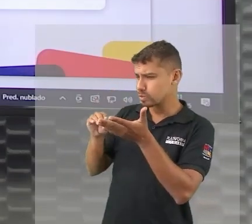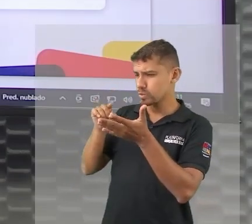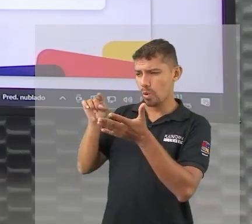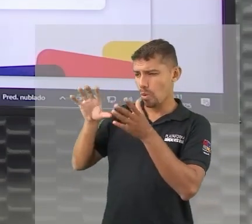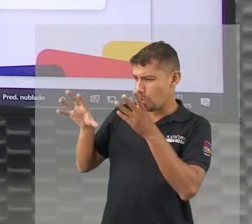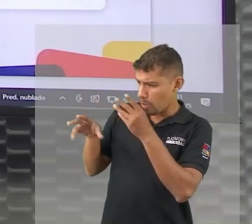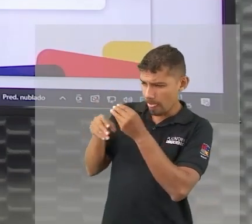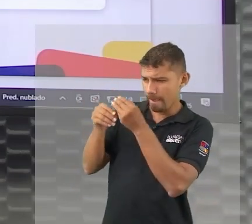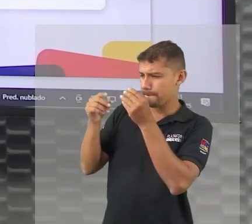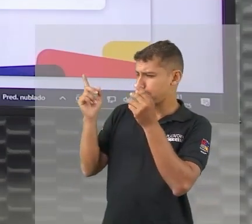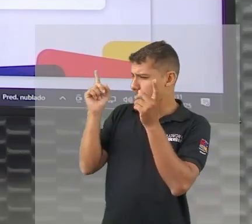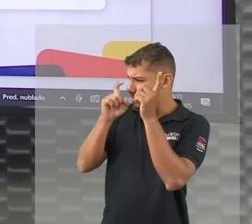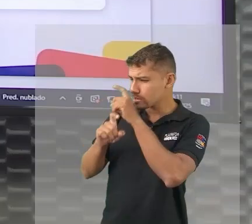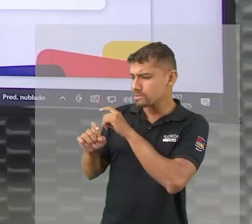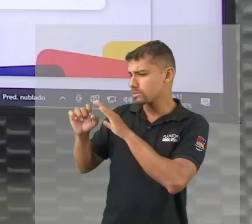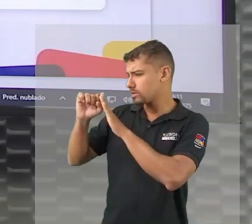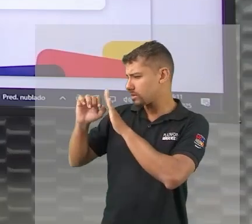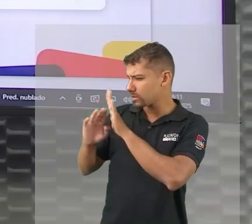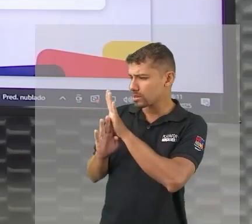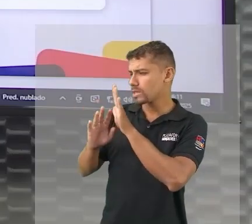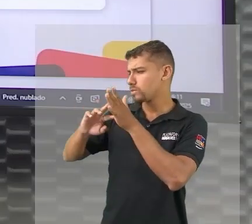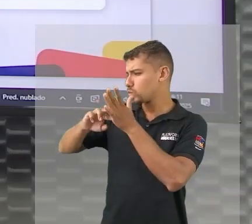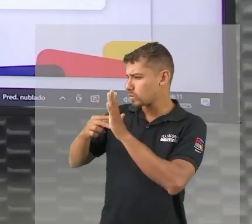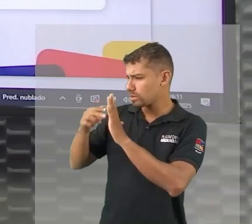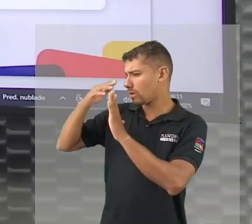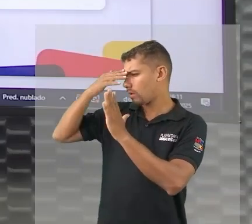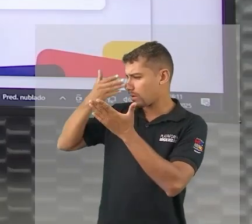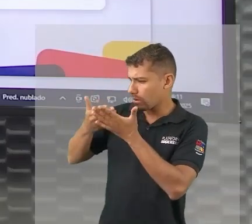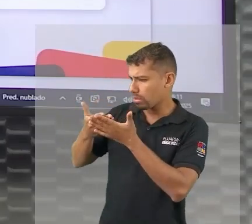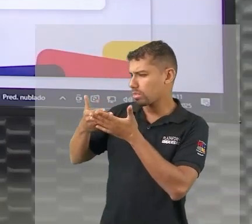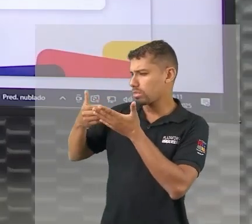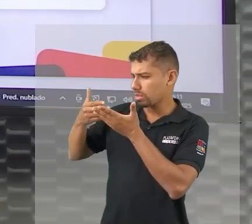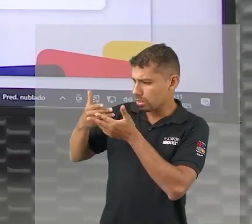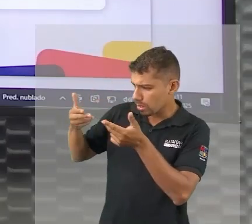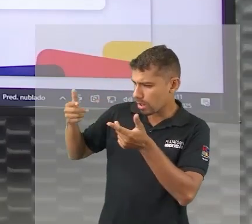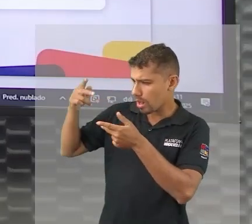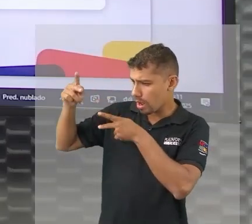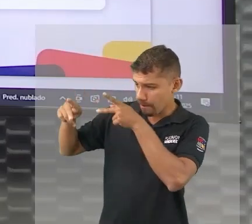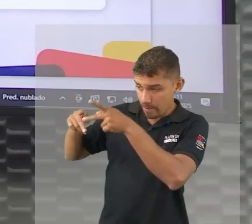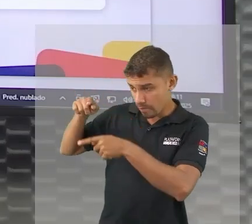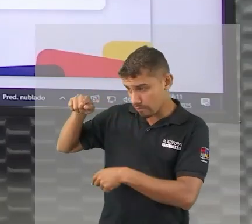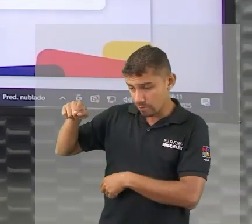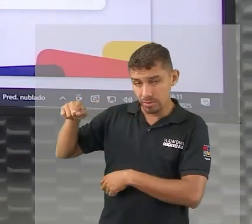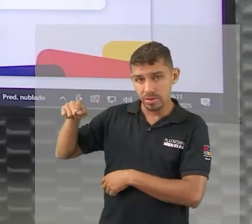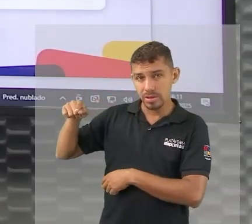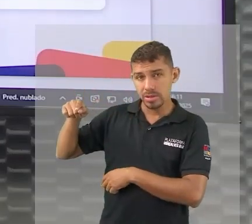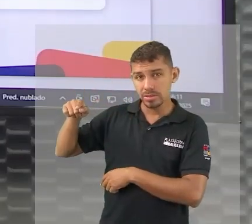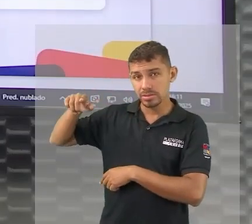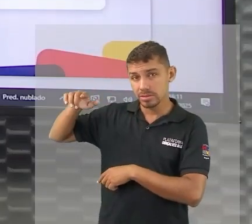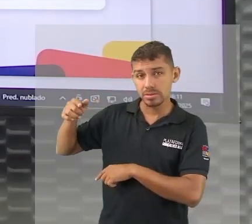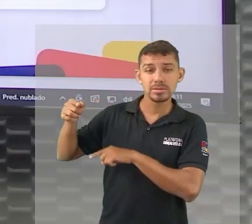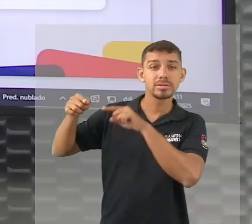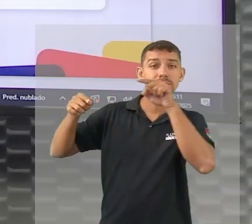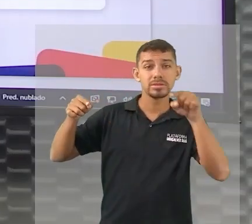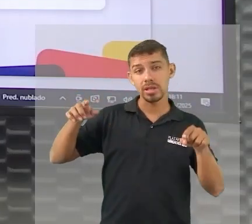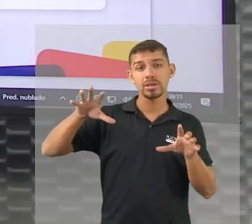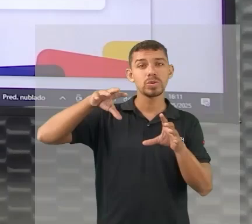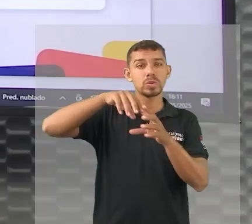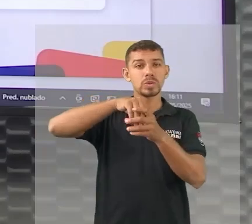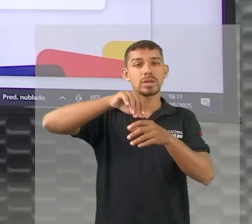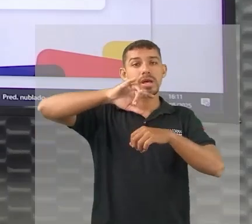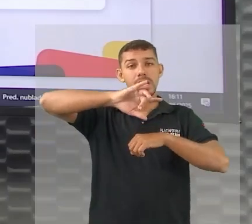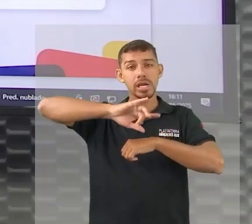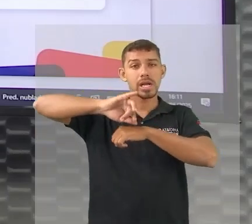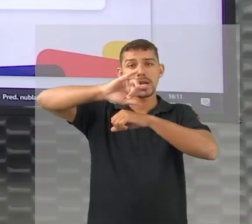né, de símbolos, significados, crenças, de um povo, dentro do capitalismo,